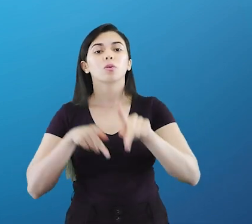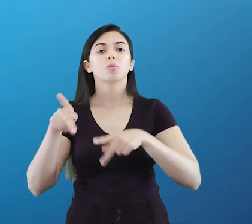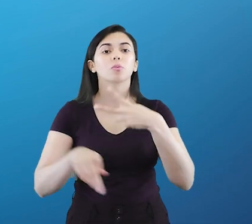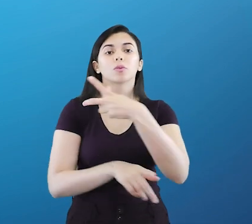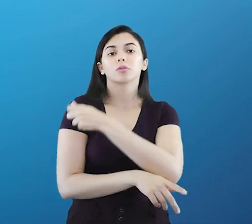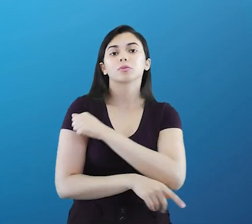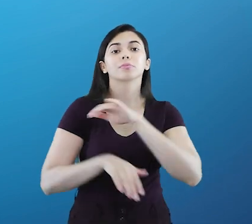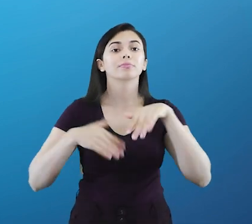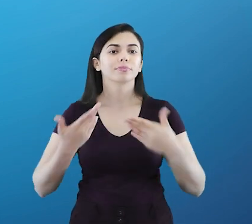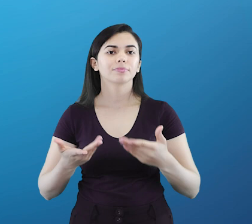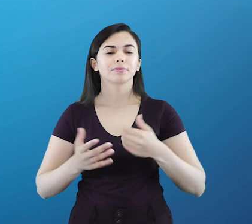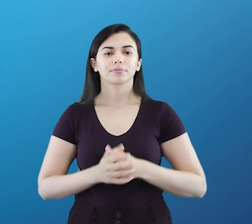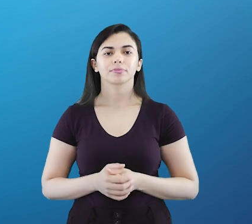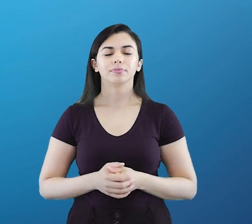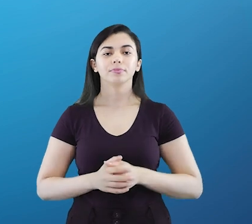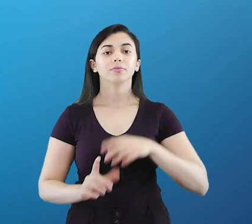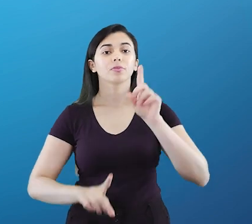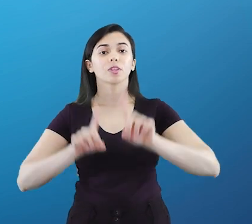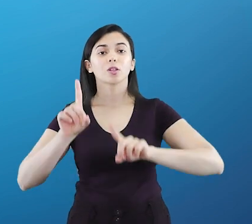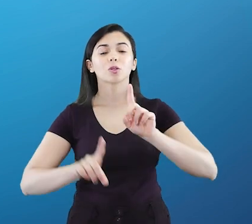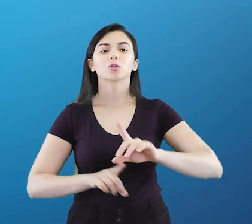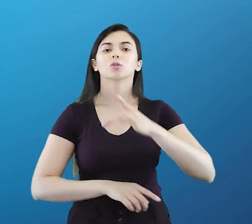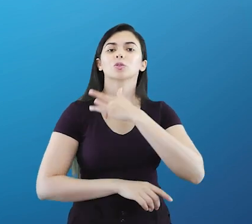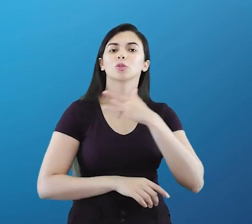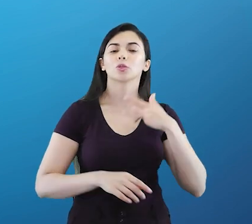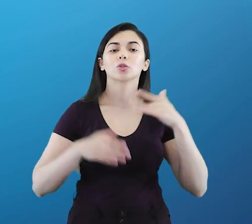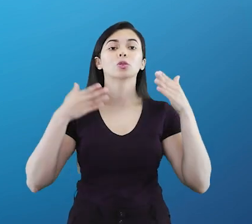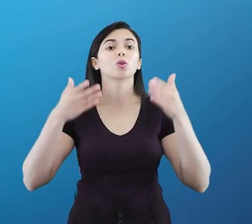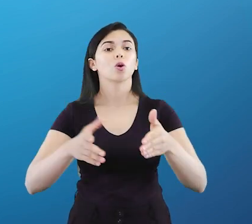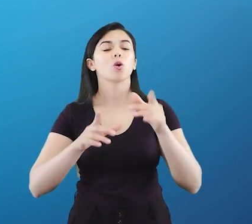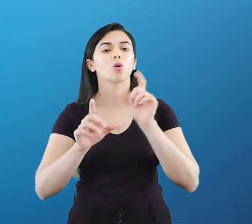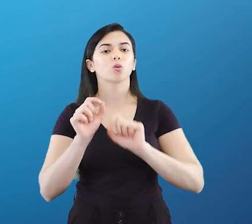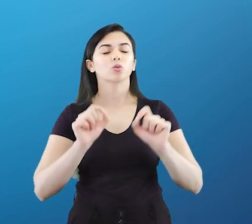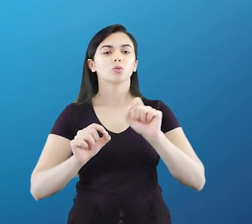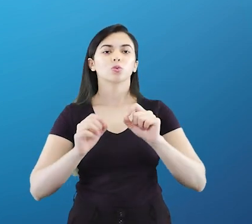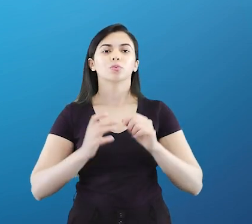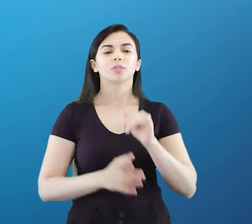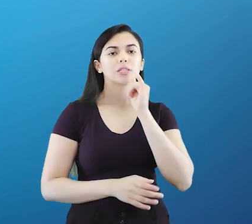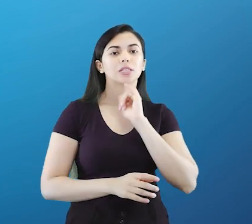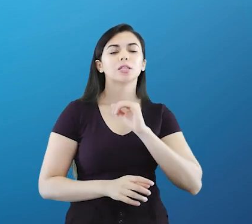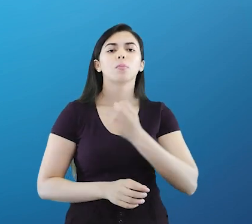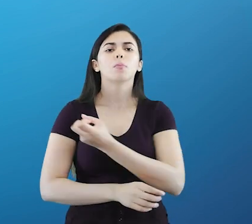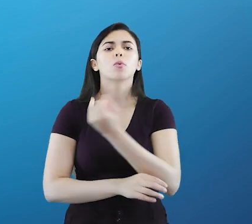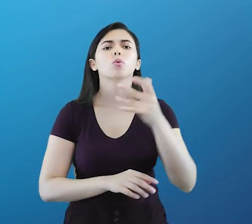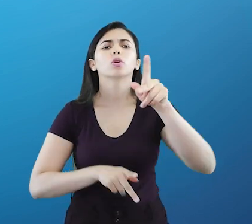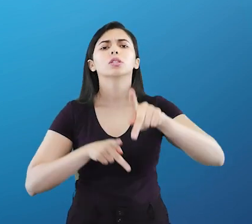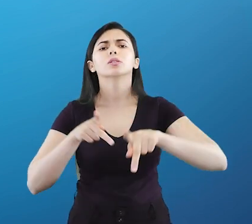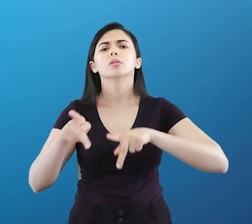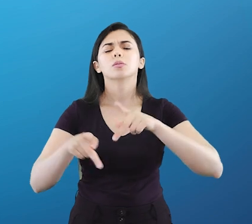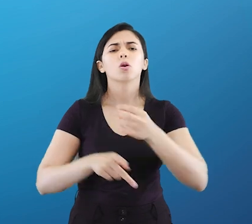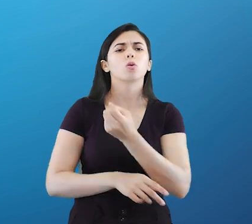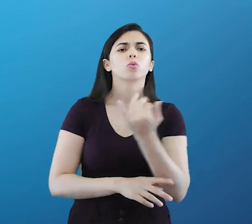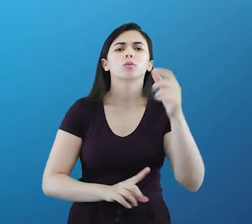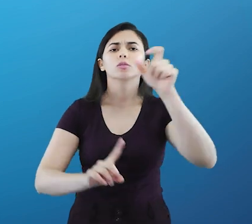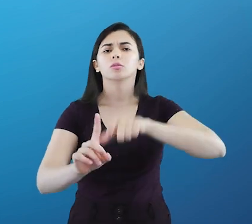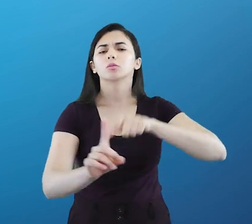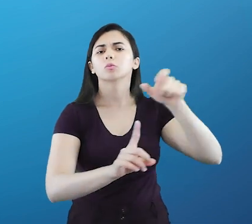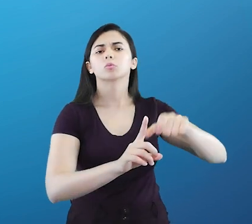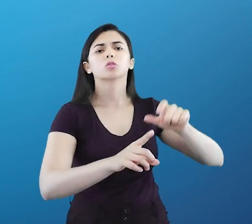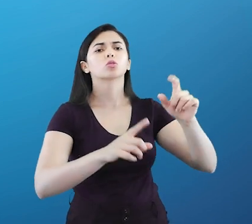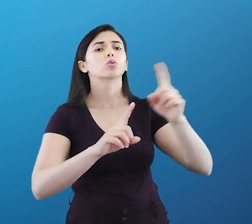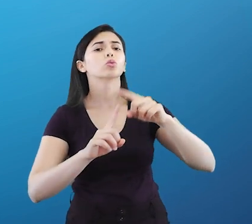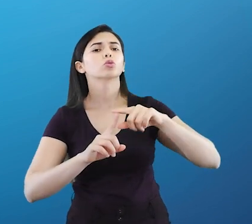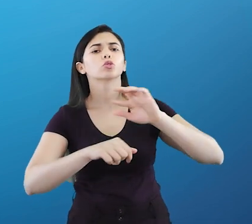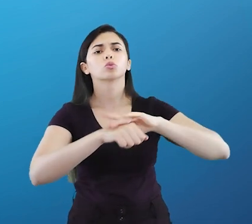vacinada. Indicadores de saúde em relação à morbidade se relacionam com quais são os tipos de doença que nós